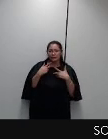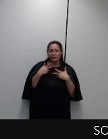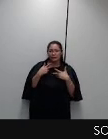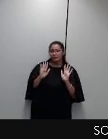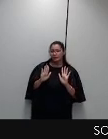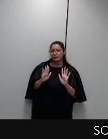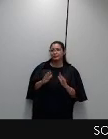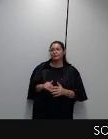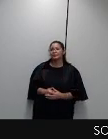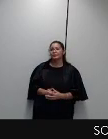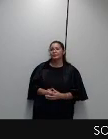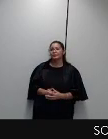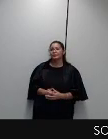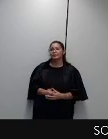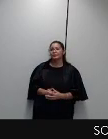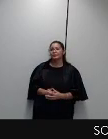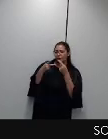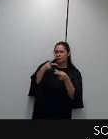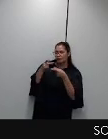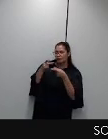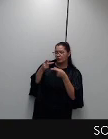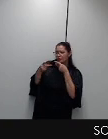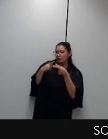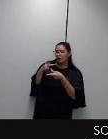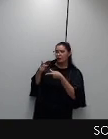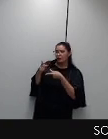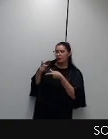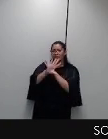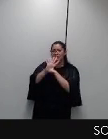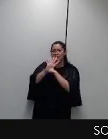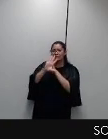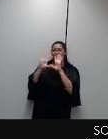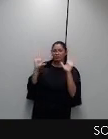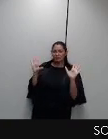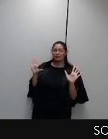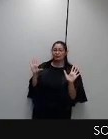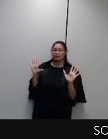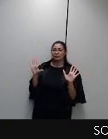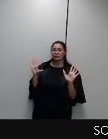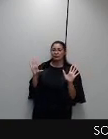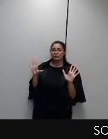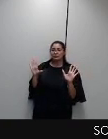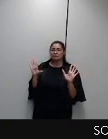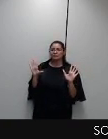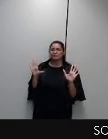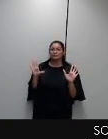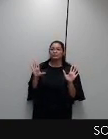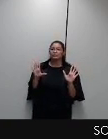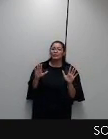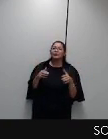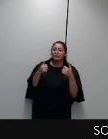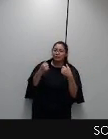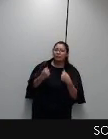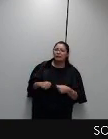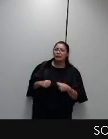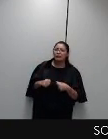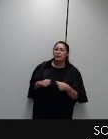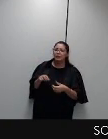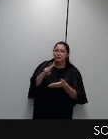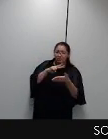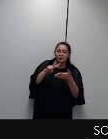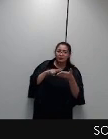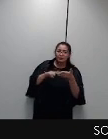fazer com algumas considerações e tá só para contextualizar todos se quiser fazer lei né então